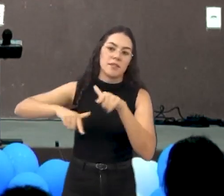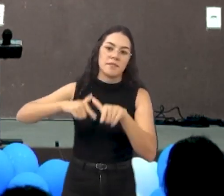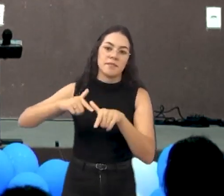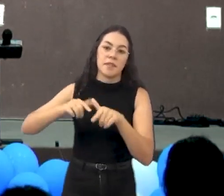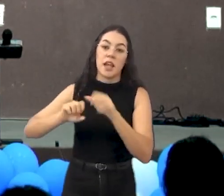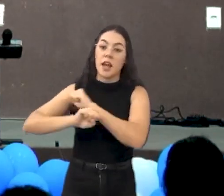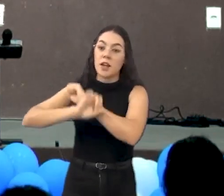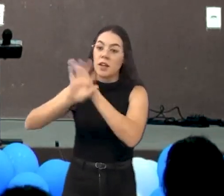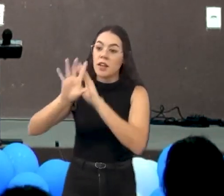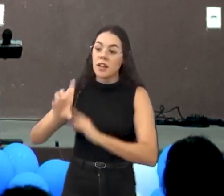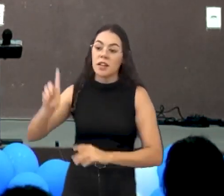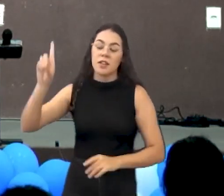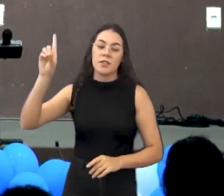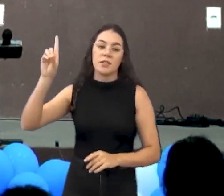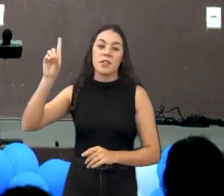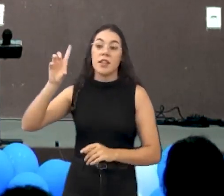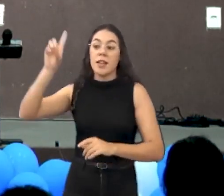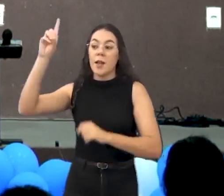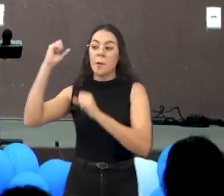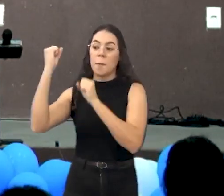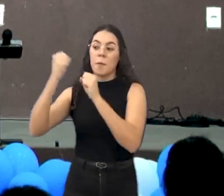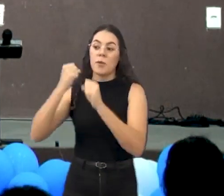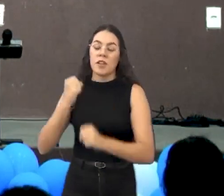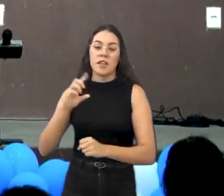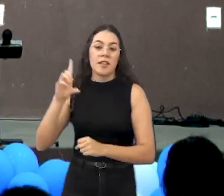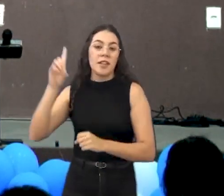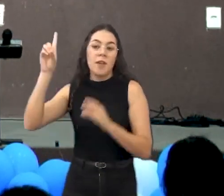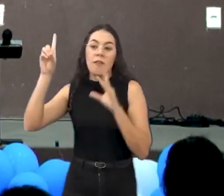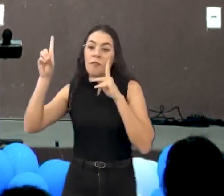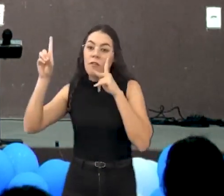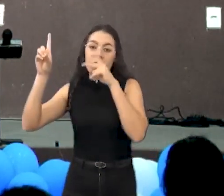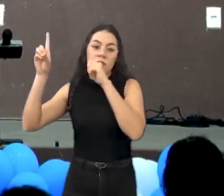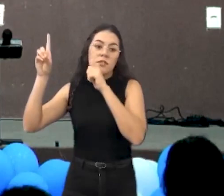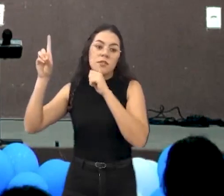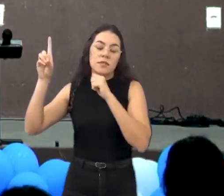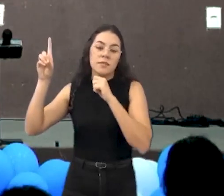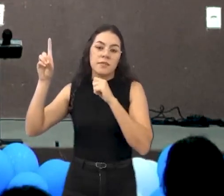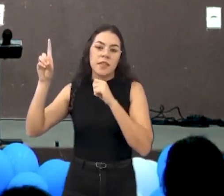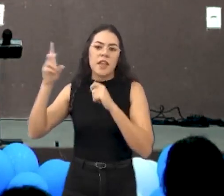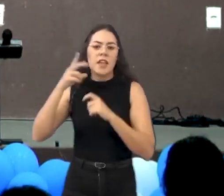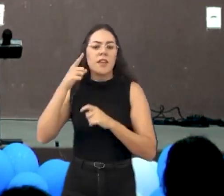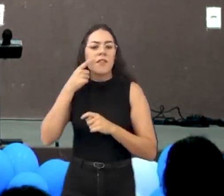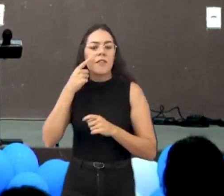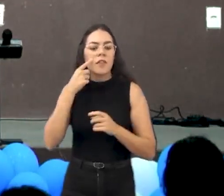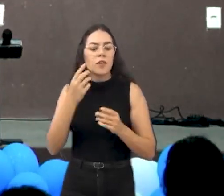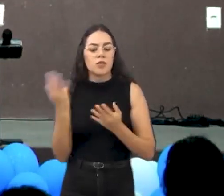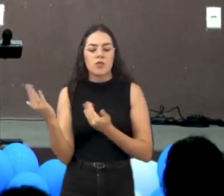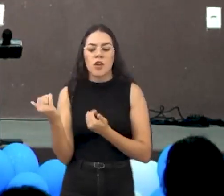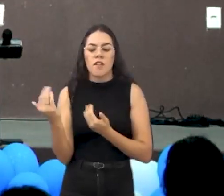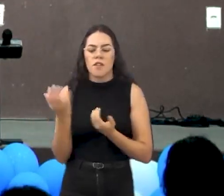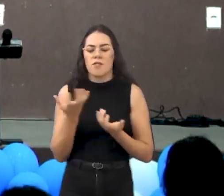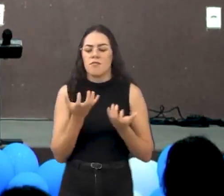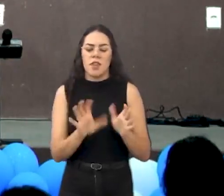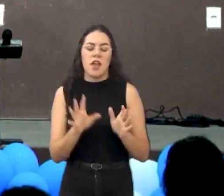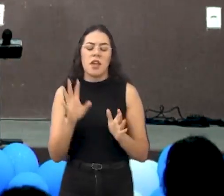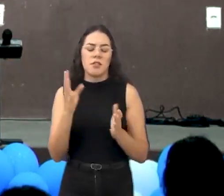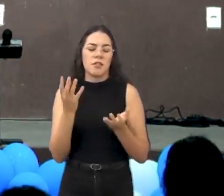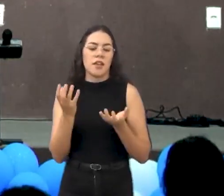glória é dEle, e o poder é dEle, a força é dEle. E aí você vê o jovem é assim, eu quero resolver,